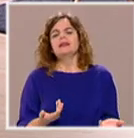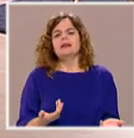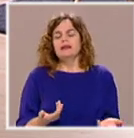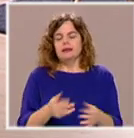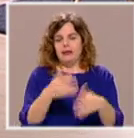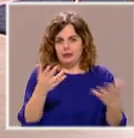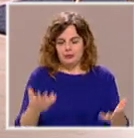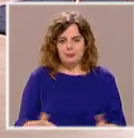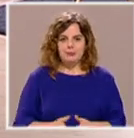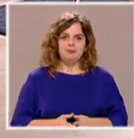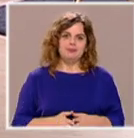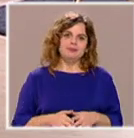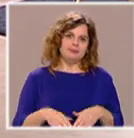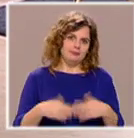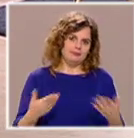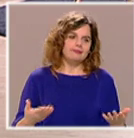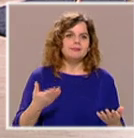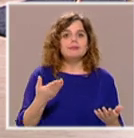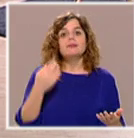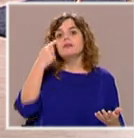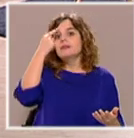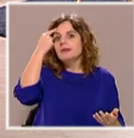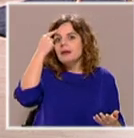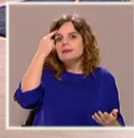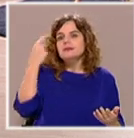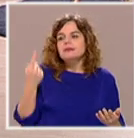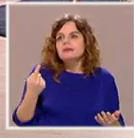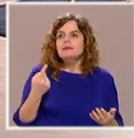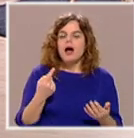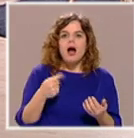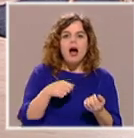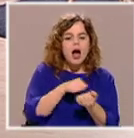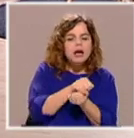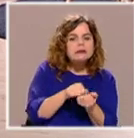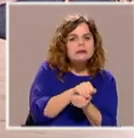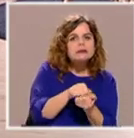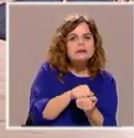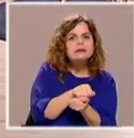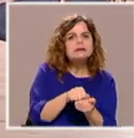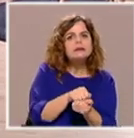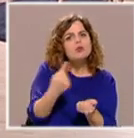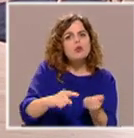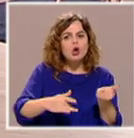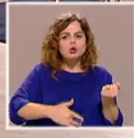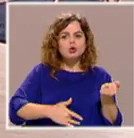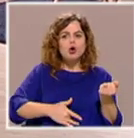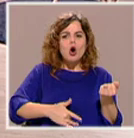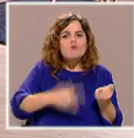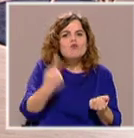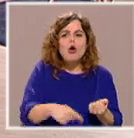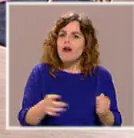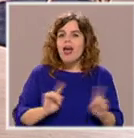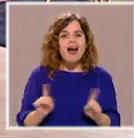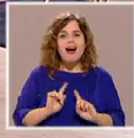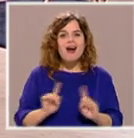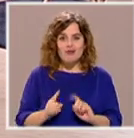aliás, ao contrário do que se possa pensar, a digestão não acontece única e exclusivamente no estômago. Conseguiram